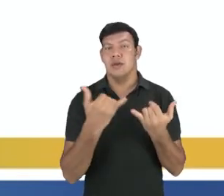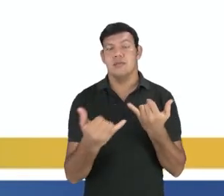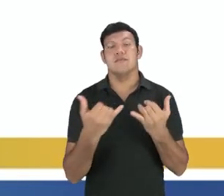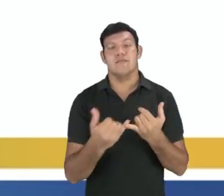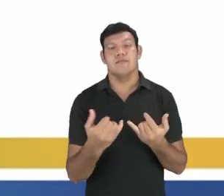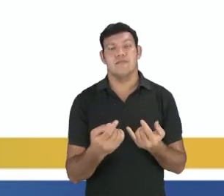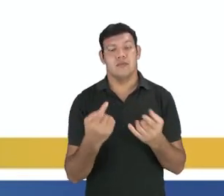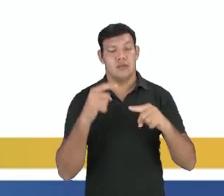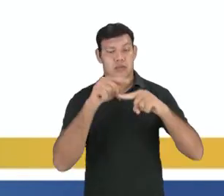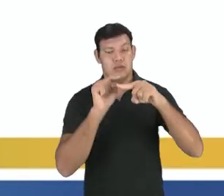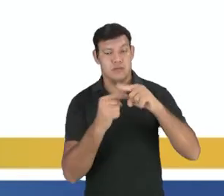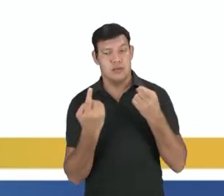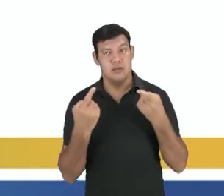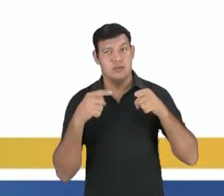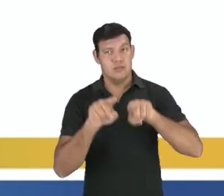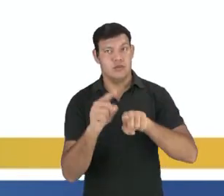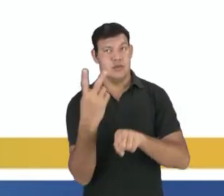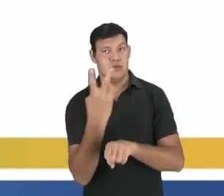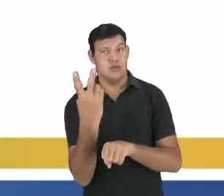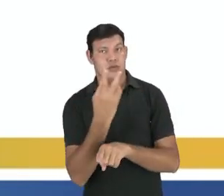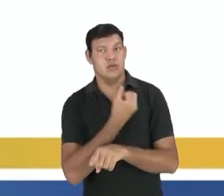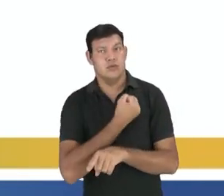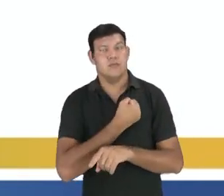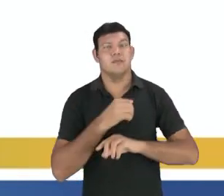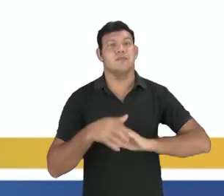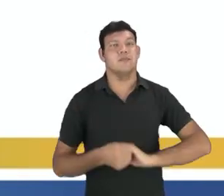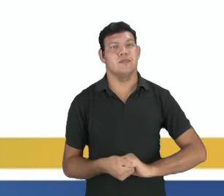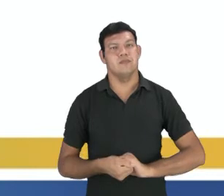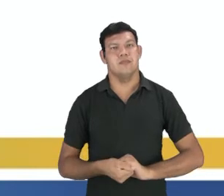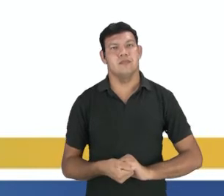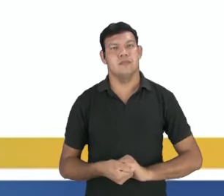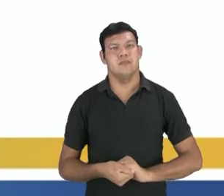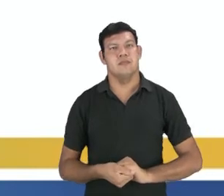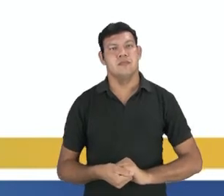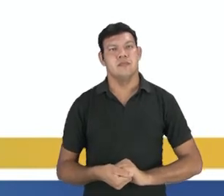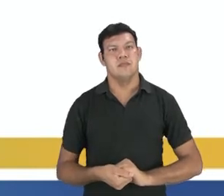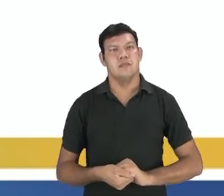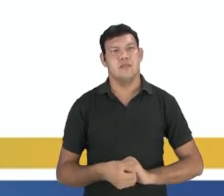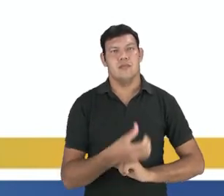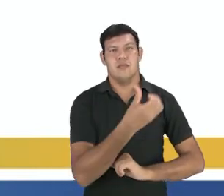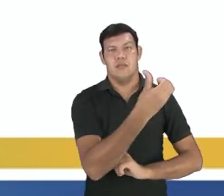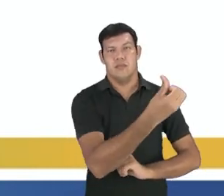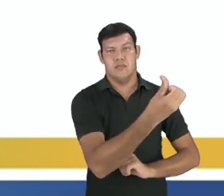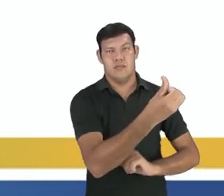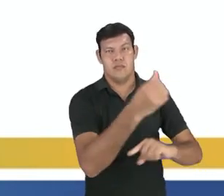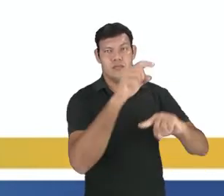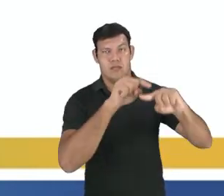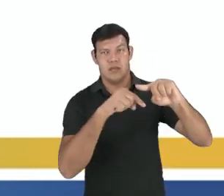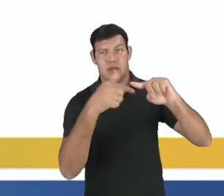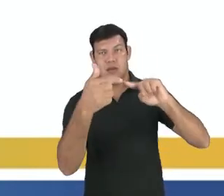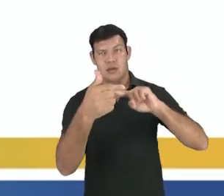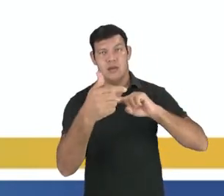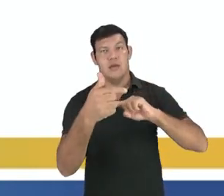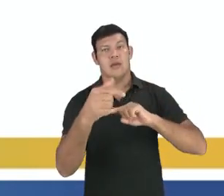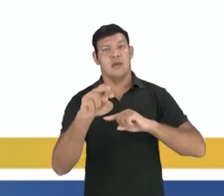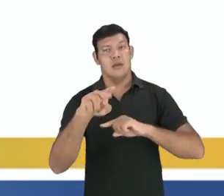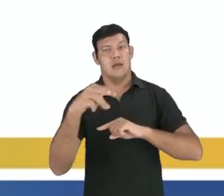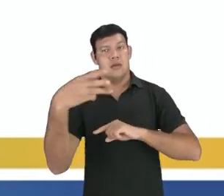números ao mesmo tempo. Então, não vou destacar ele, porque ele não dividiu 9. Continuando aqui por 2, como 6 é par,